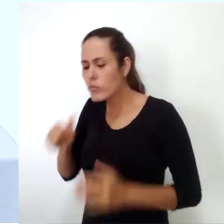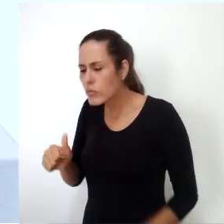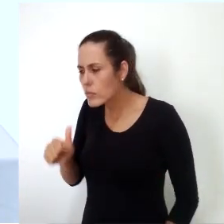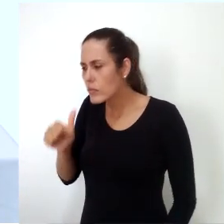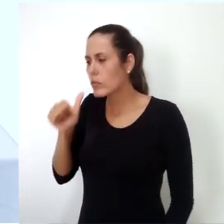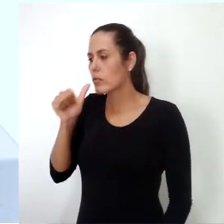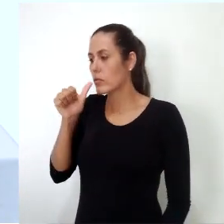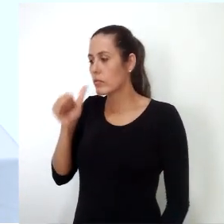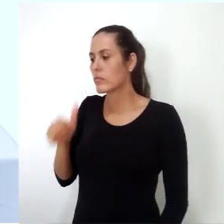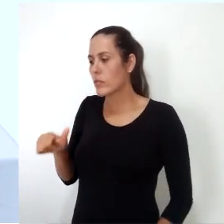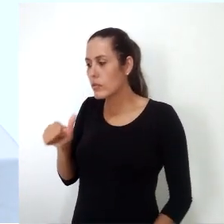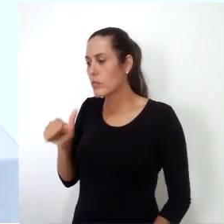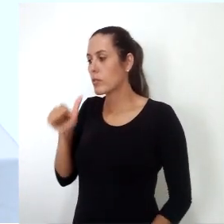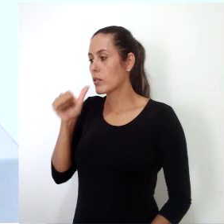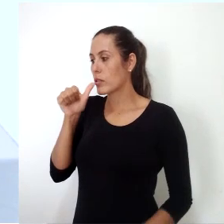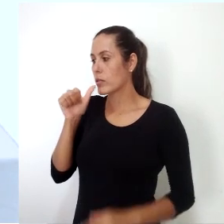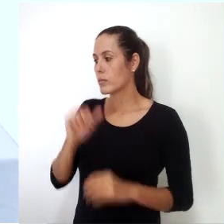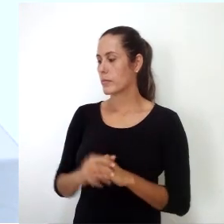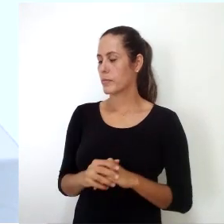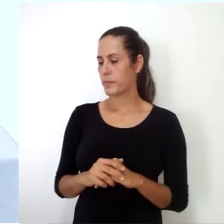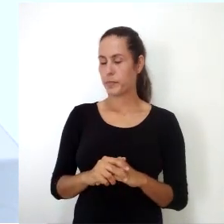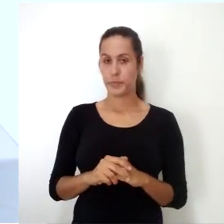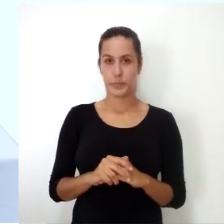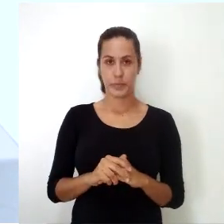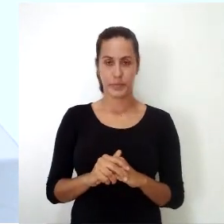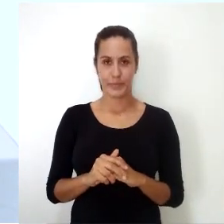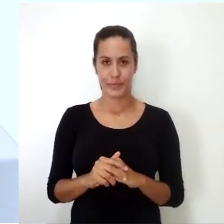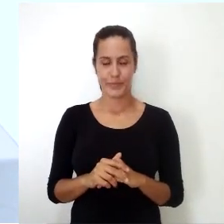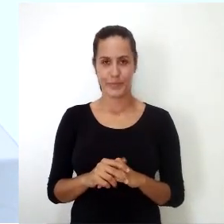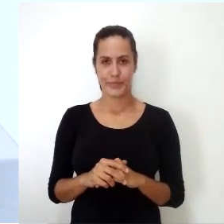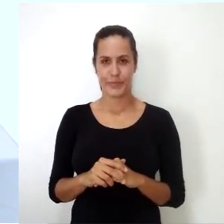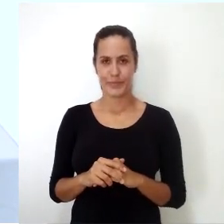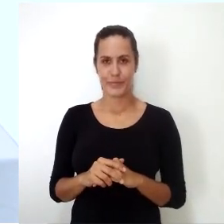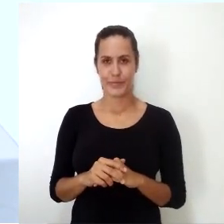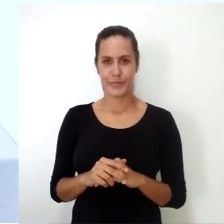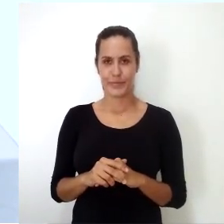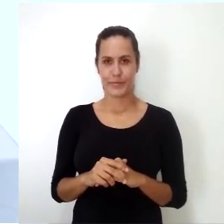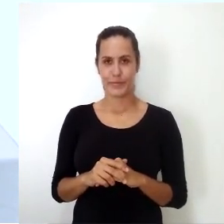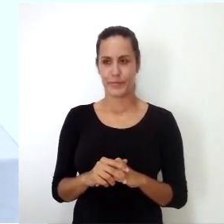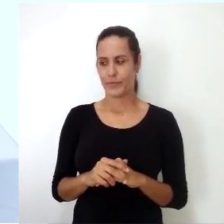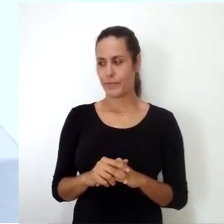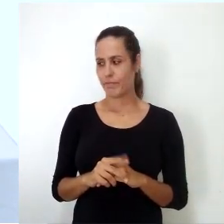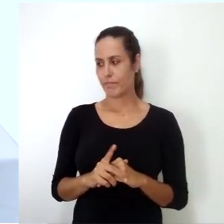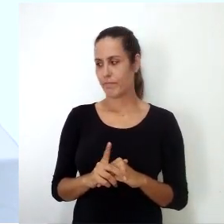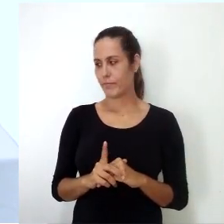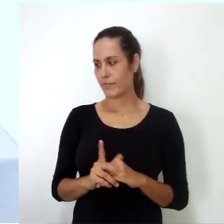rapidamente você fica bom. Tá? Eu vou provar aqui desse chá, né, do boldo.